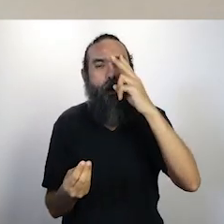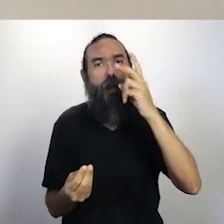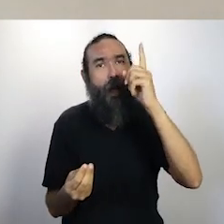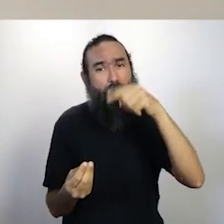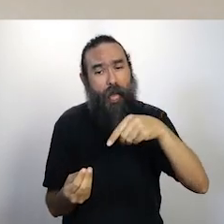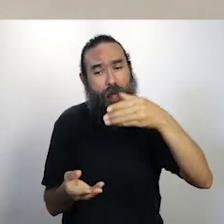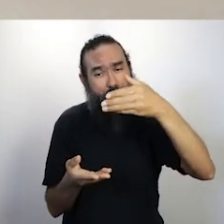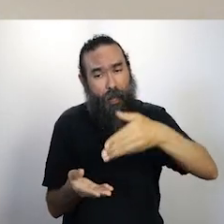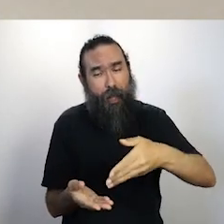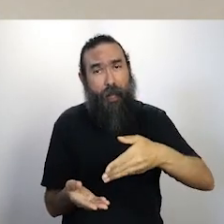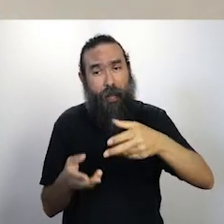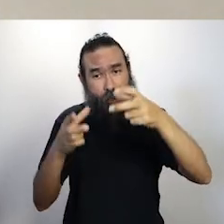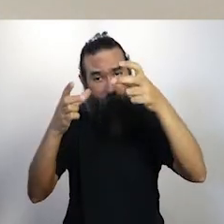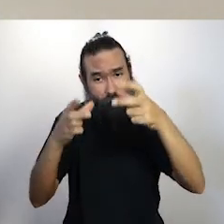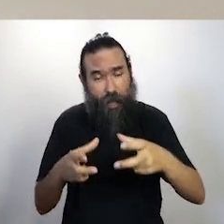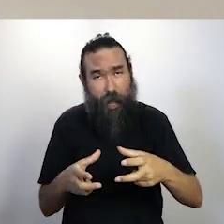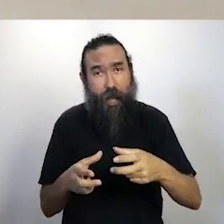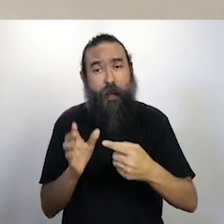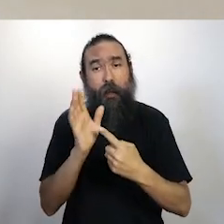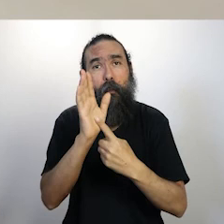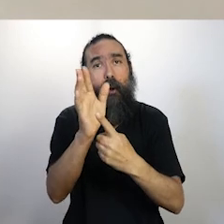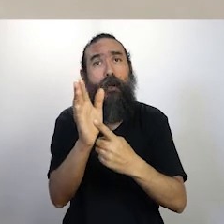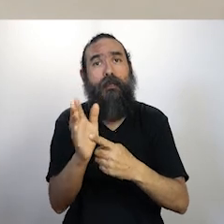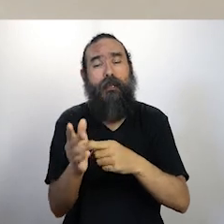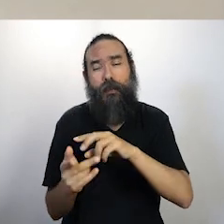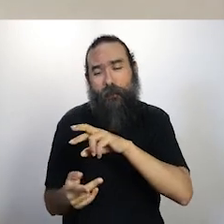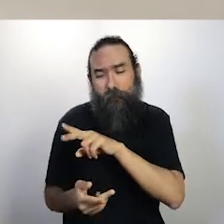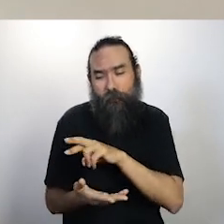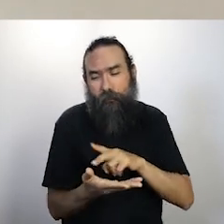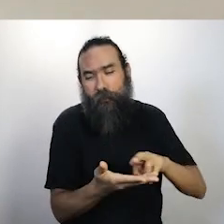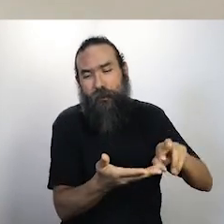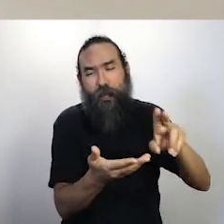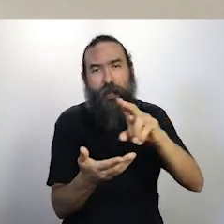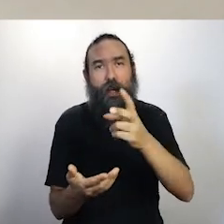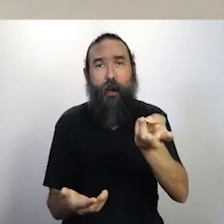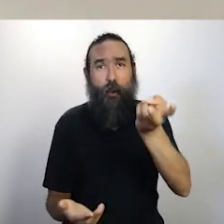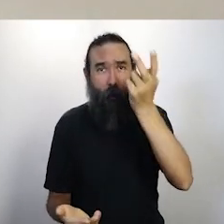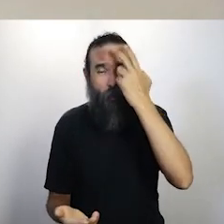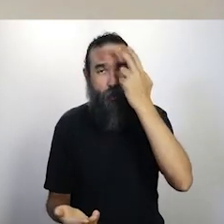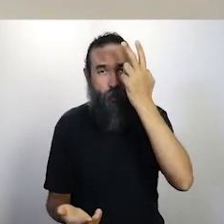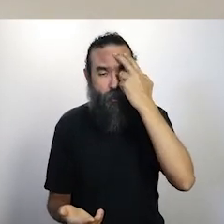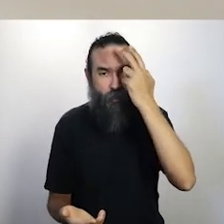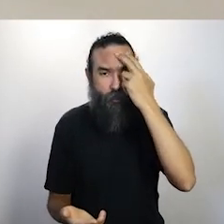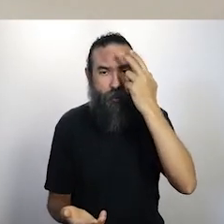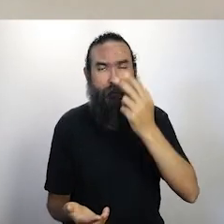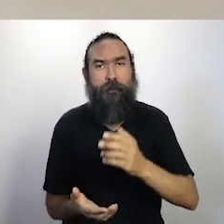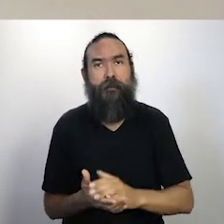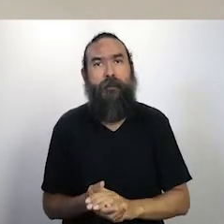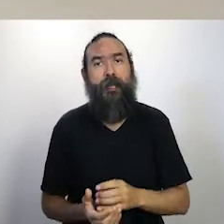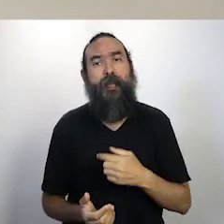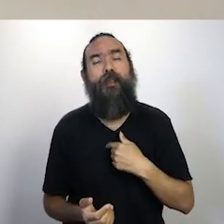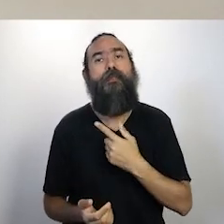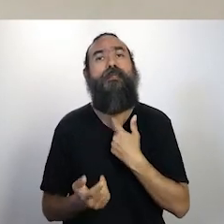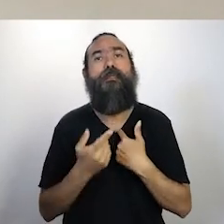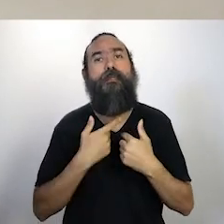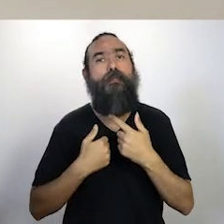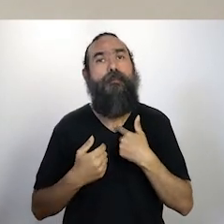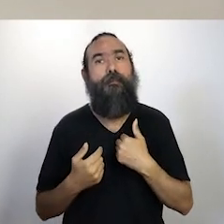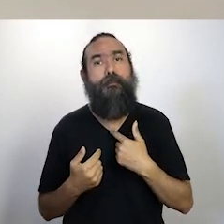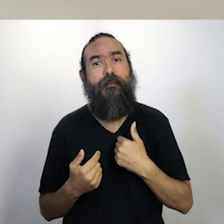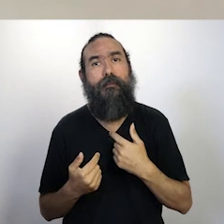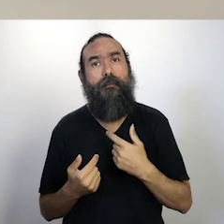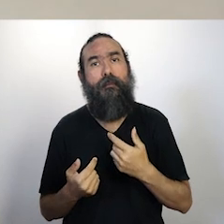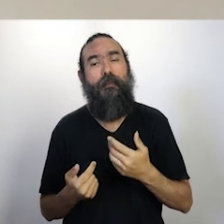Goiás até aproveitando a presença aí de Juca Cris Sandro e tantos craques aí né a gente teve uma reunião